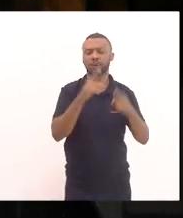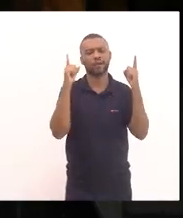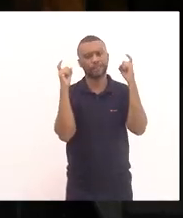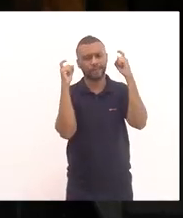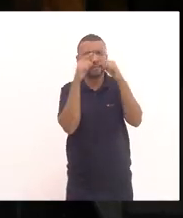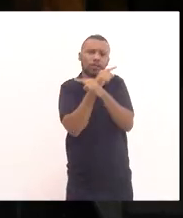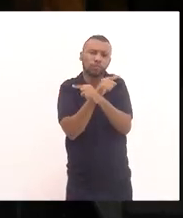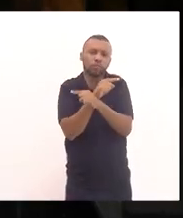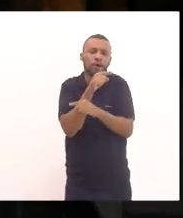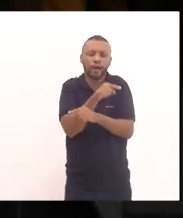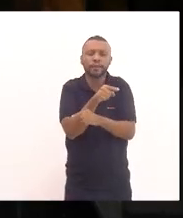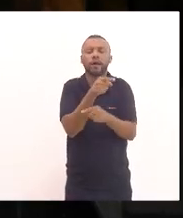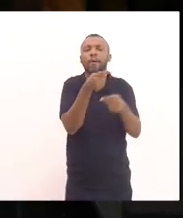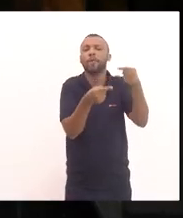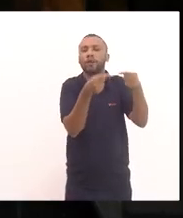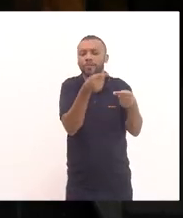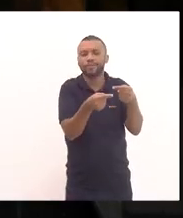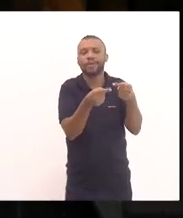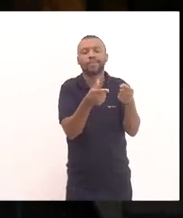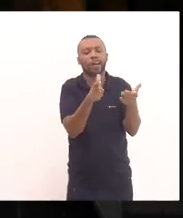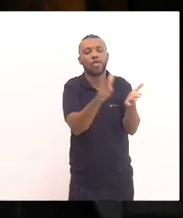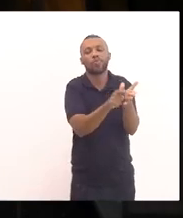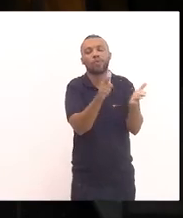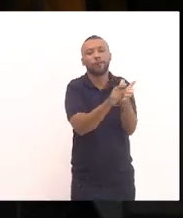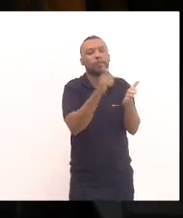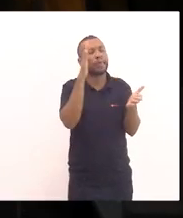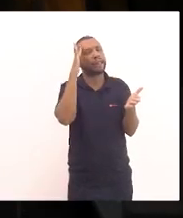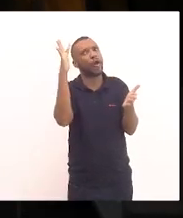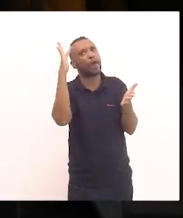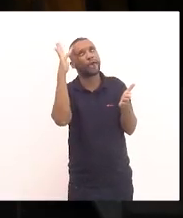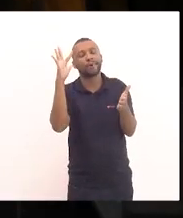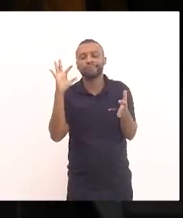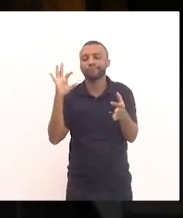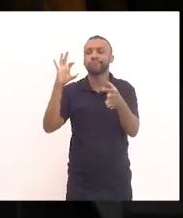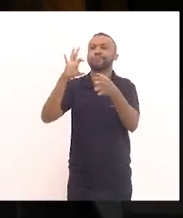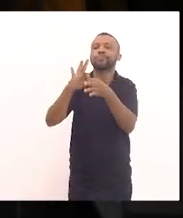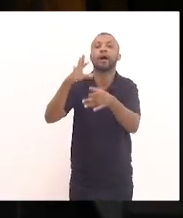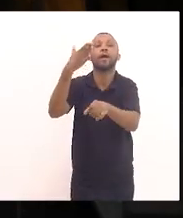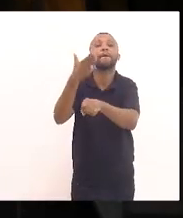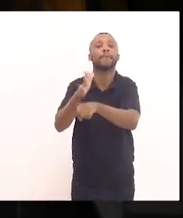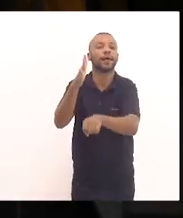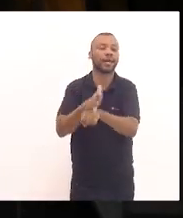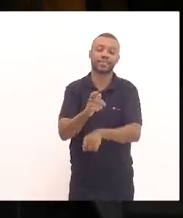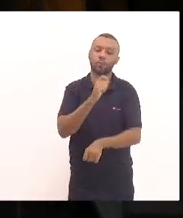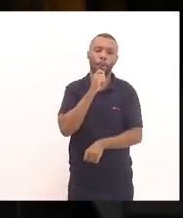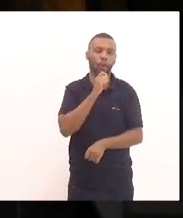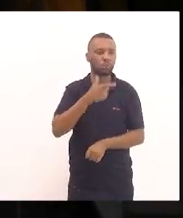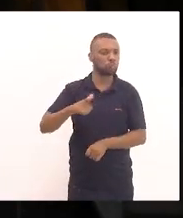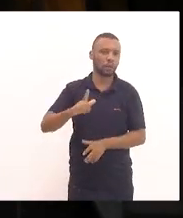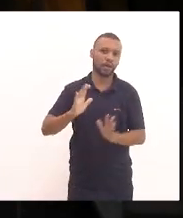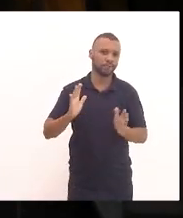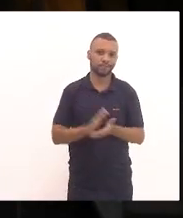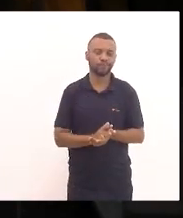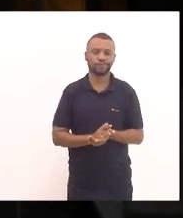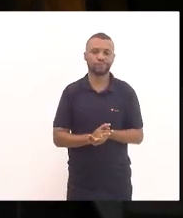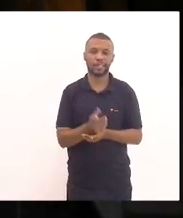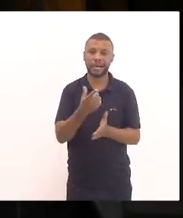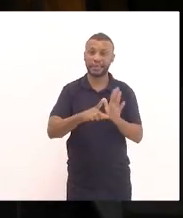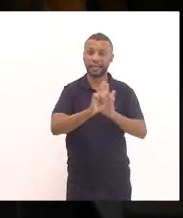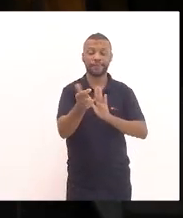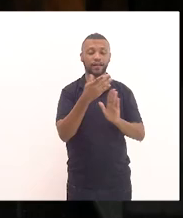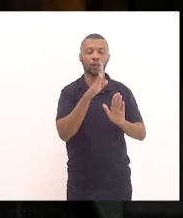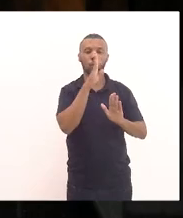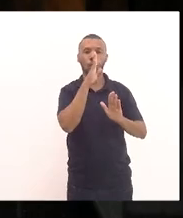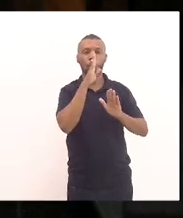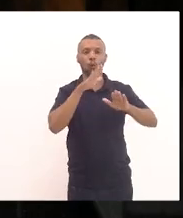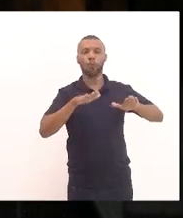dificilmente essas políticas saem do papel, dificilmente essas leis deixam de ser letras mortas na legislação do